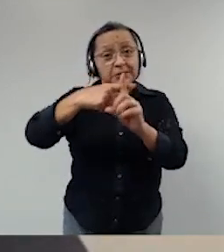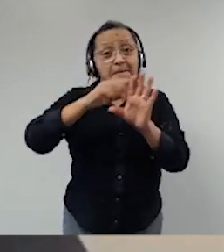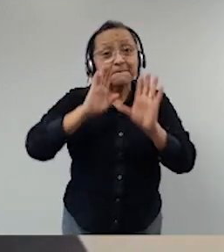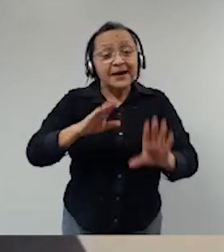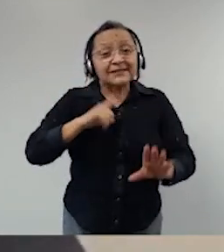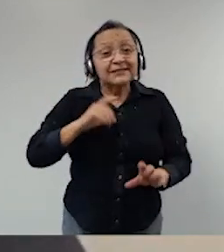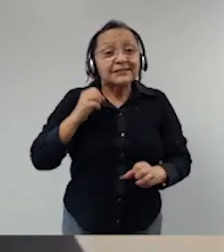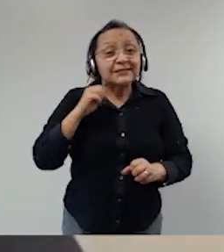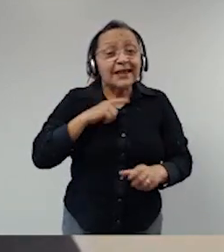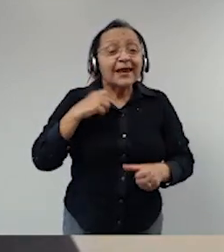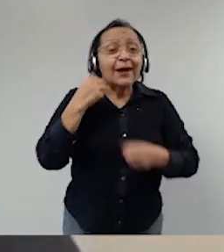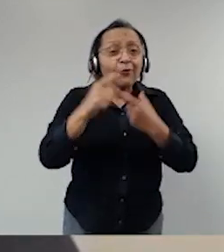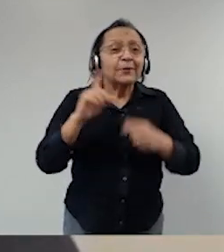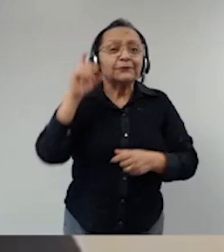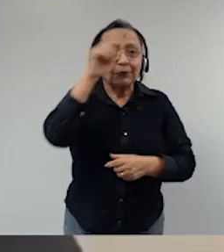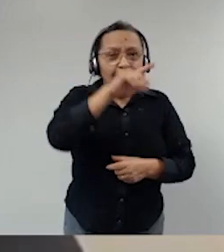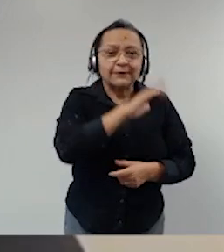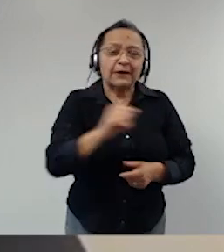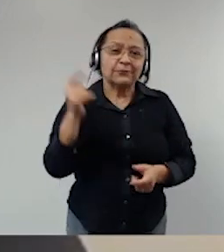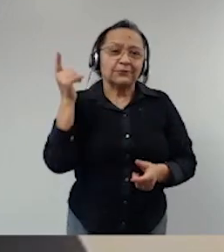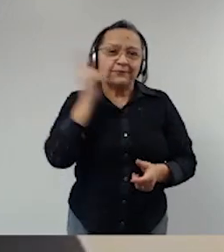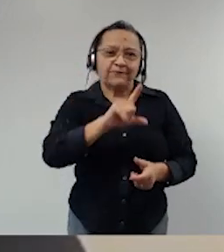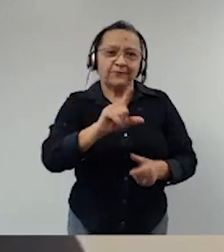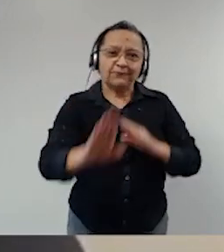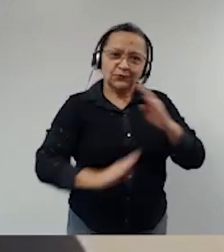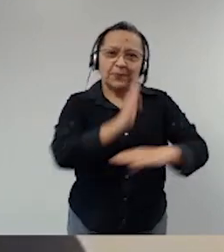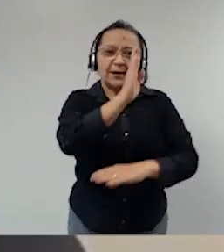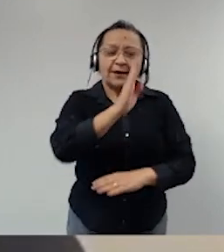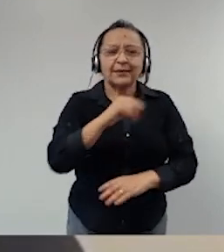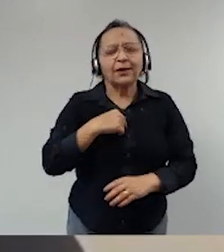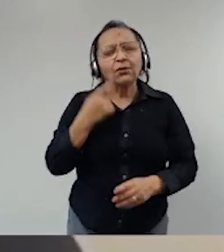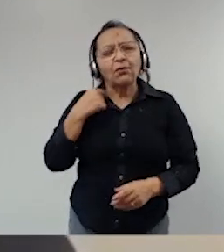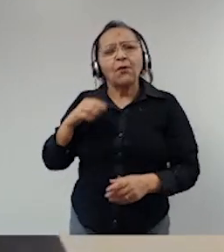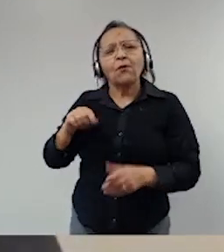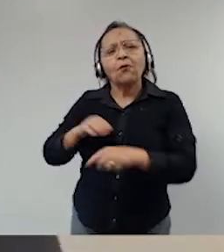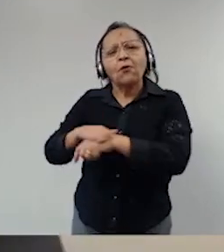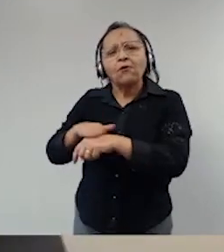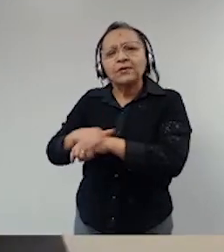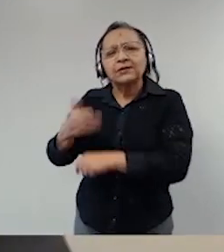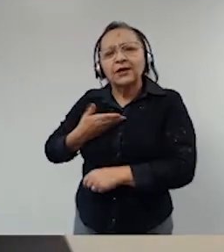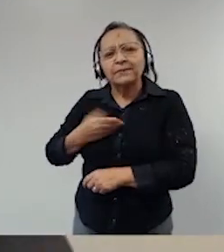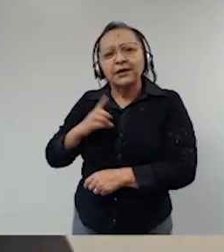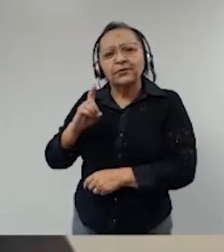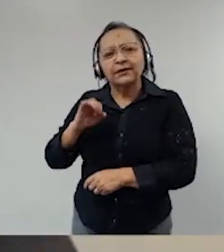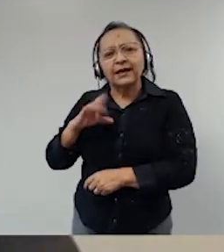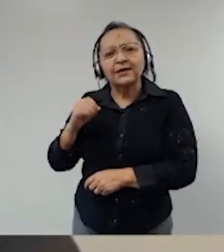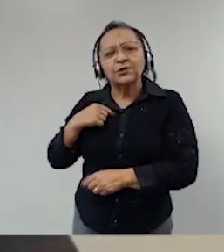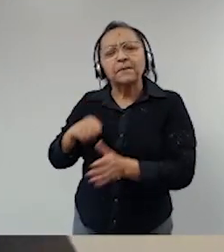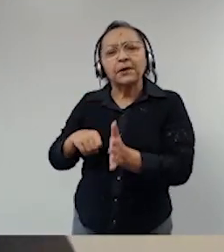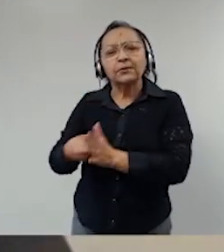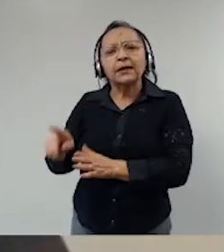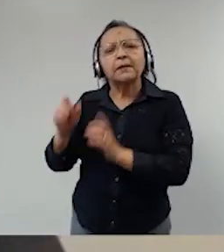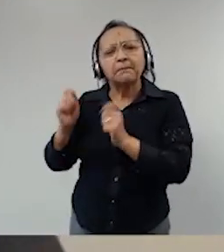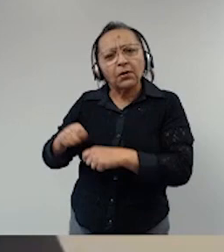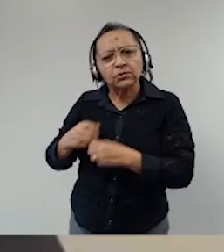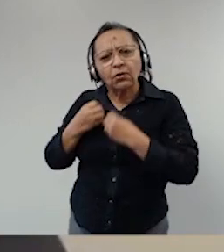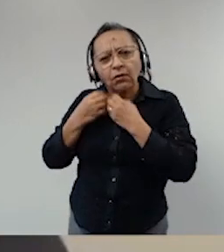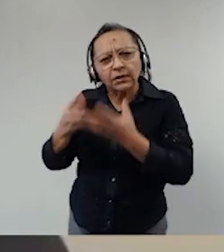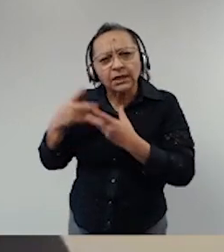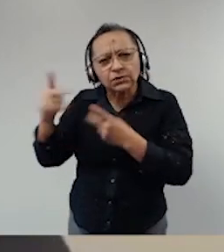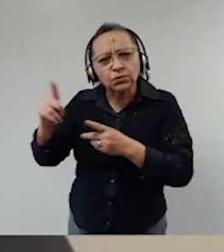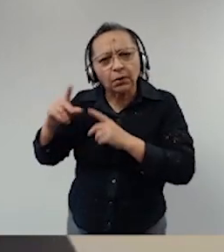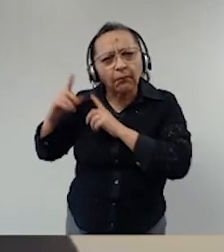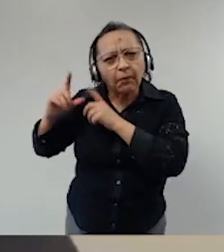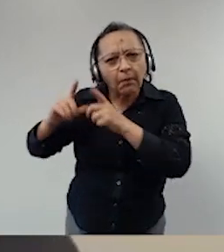para ultrapassar. E eu perguntava ao meu amigo Décio, tendo em conta a sua trajetória, tendo em